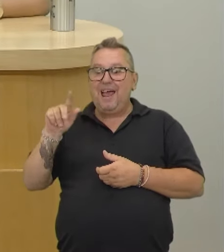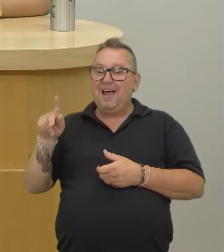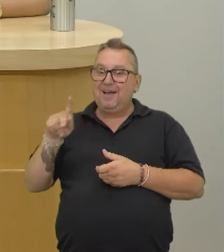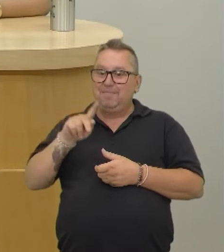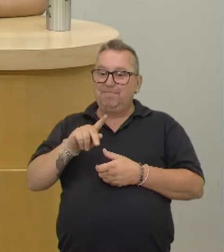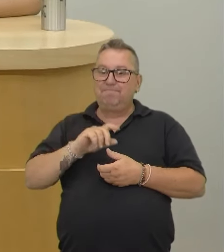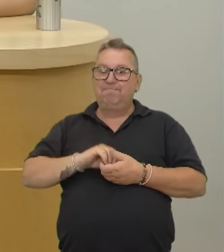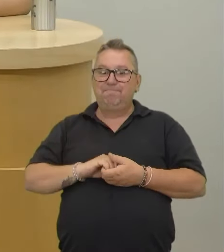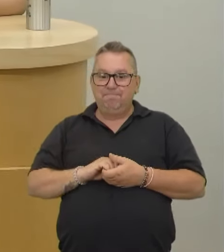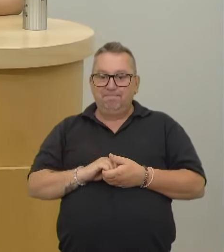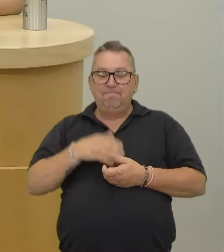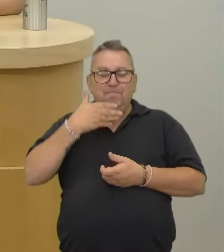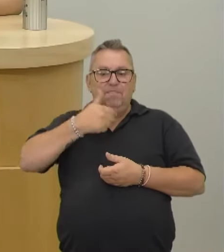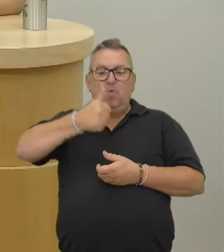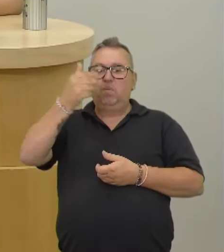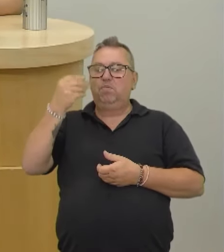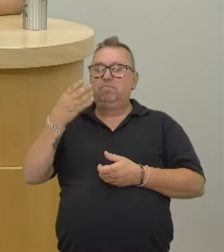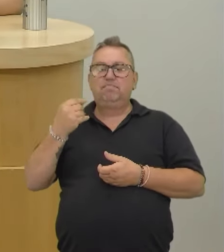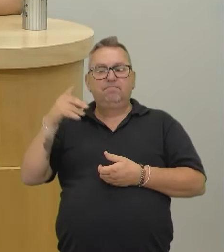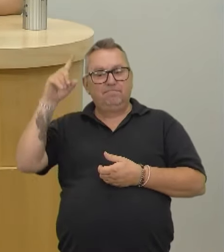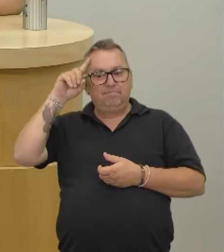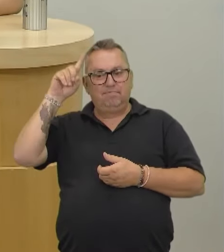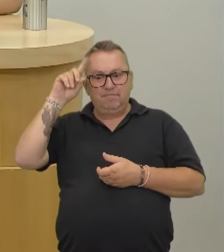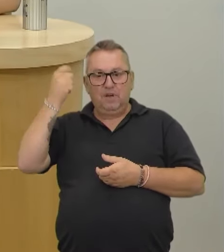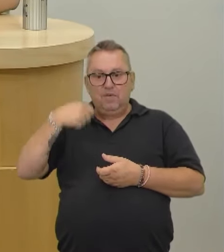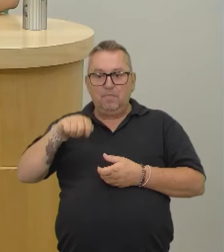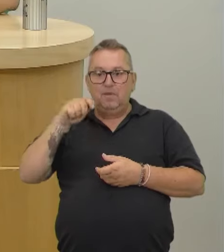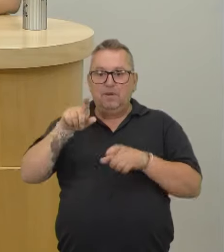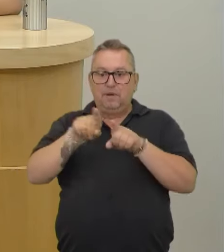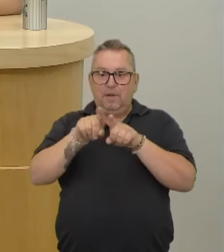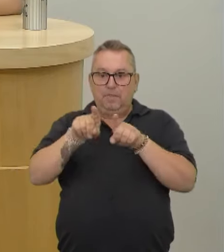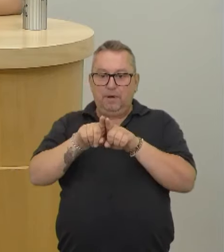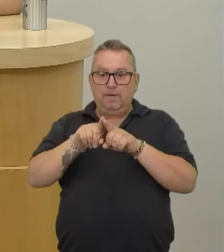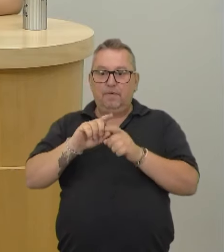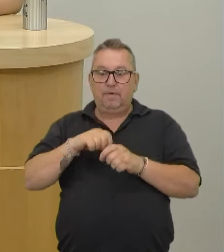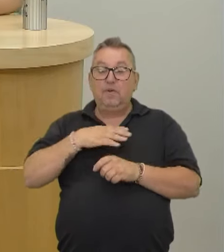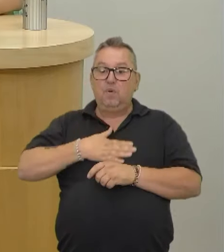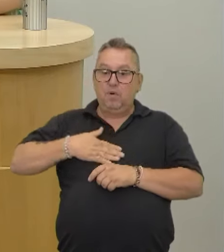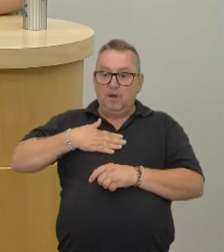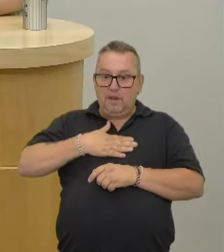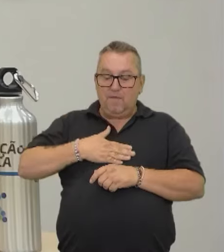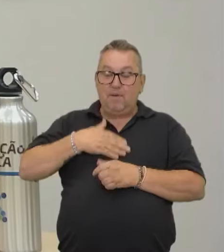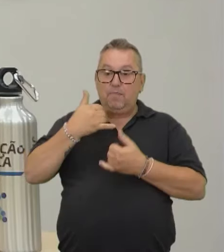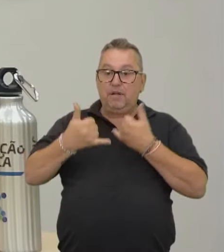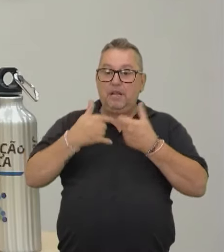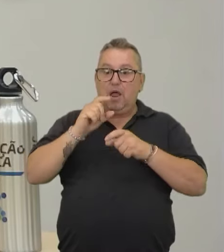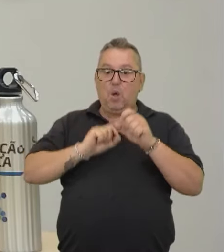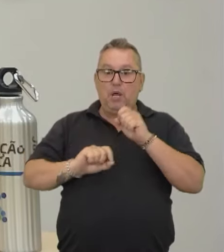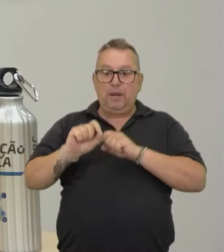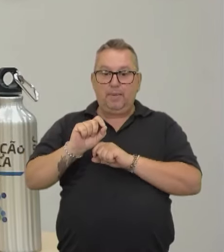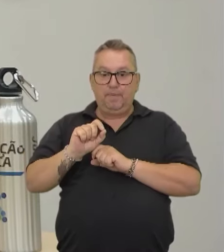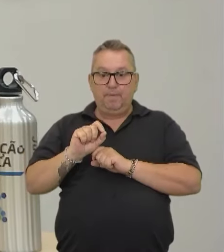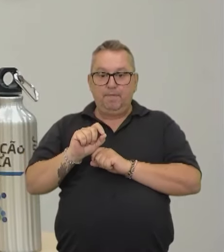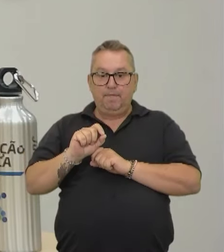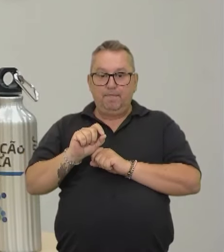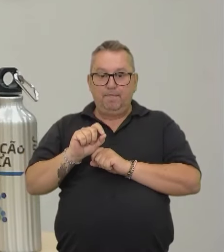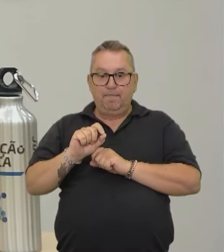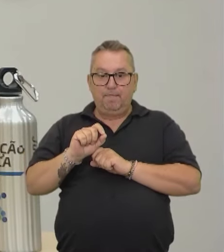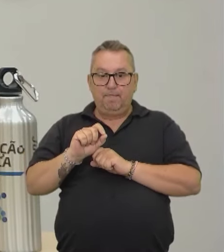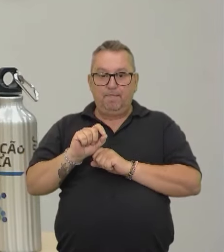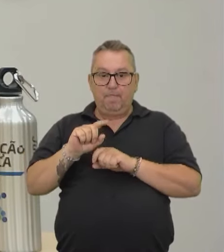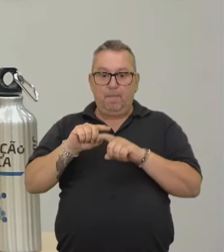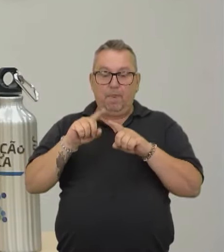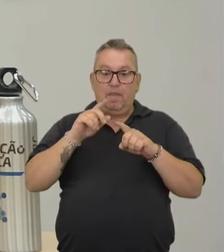o meu dia. Melhorou muito o nosso dia. Exato, tem um bom dia aqui. Eu brincava, e eu também gostava de brincar, eu